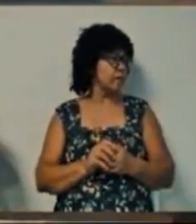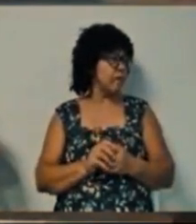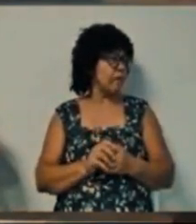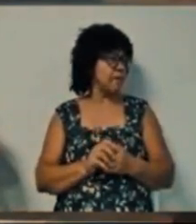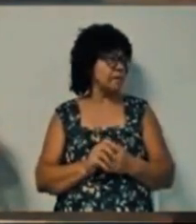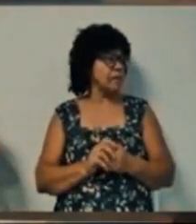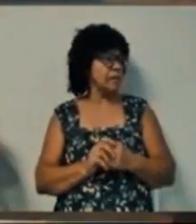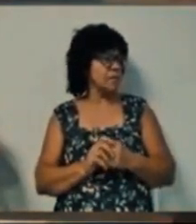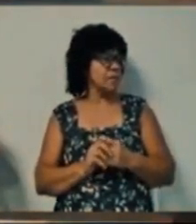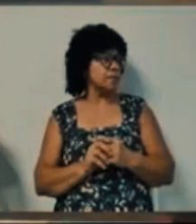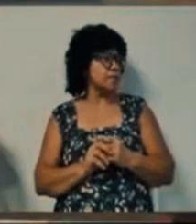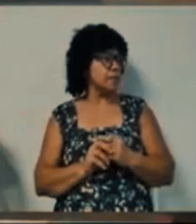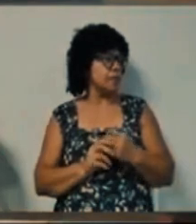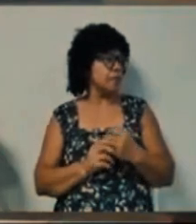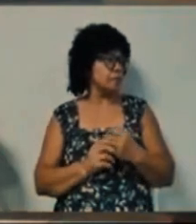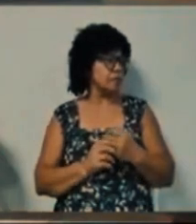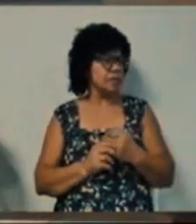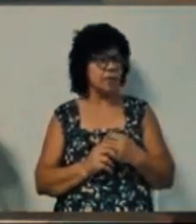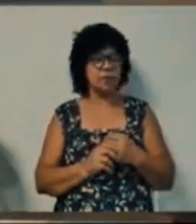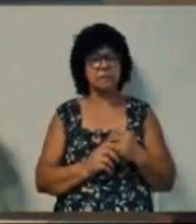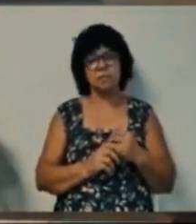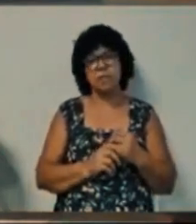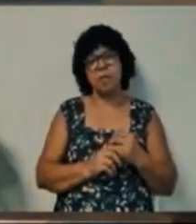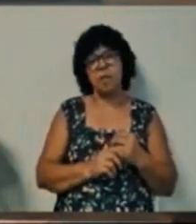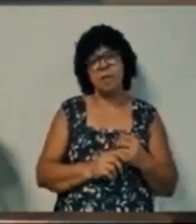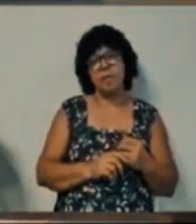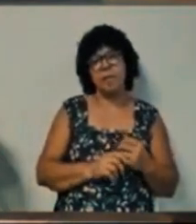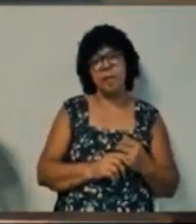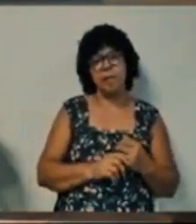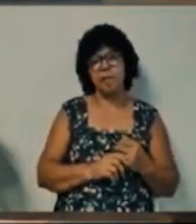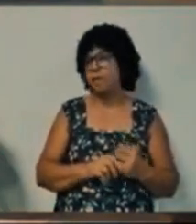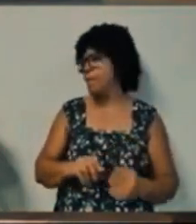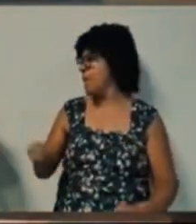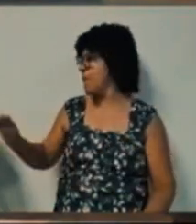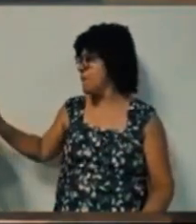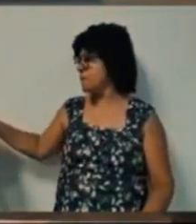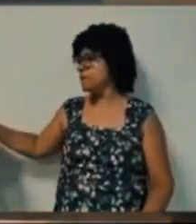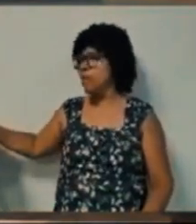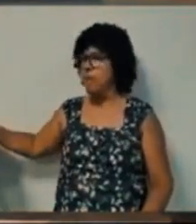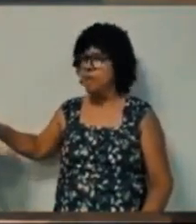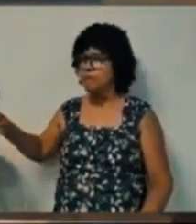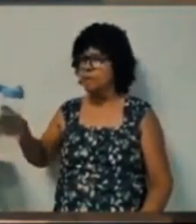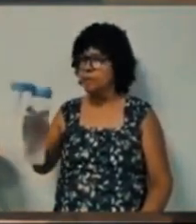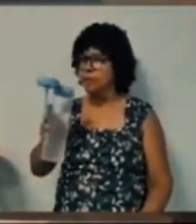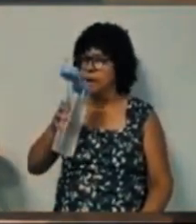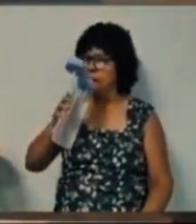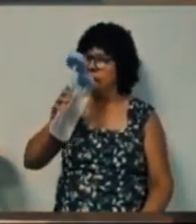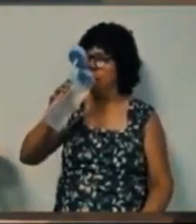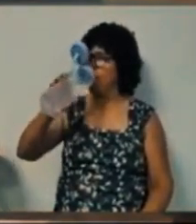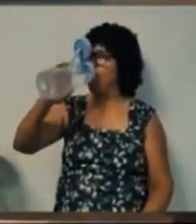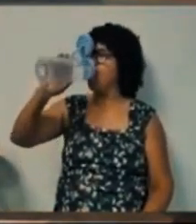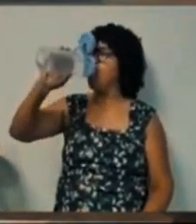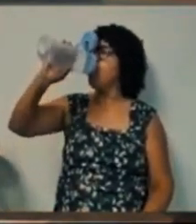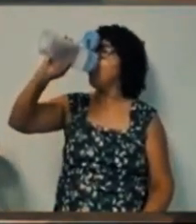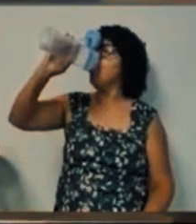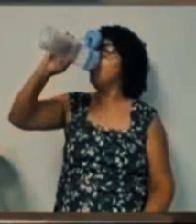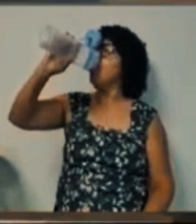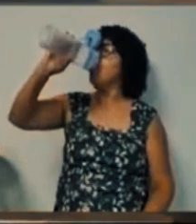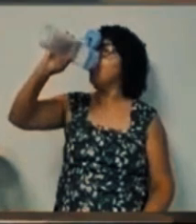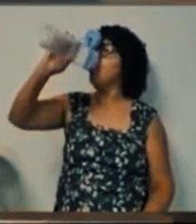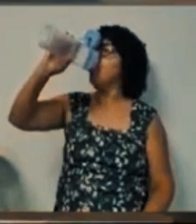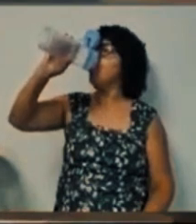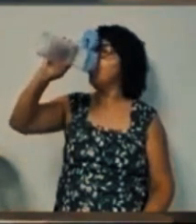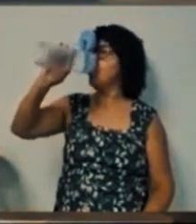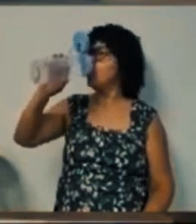Galileia, para o monte que Jesus tinha designado. E quando eles chegam lá, Jesus aparece entre eles,